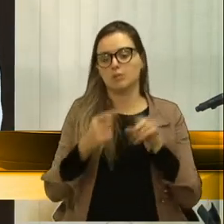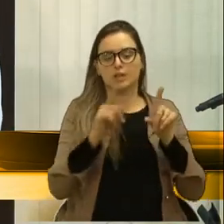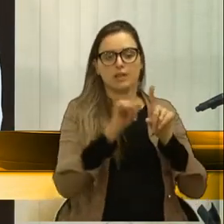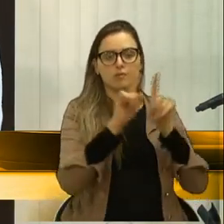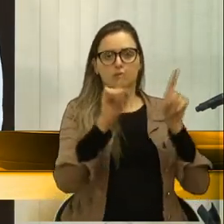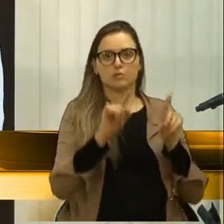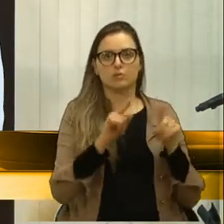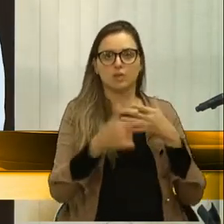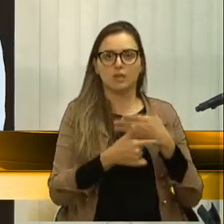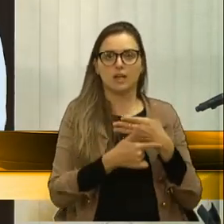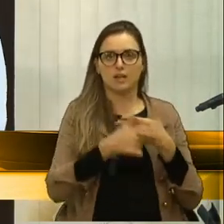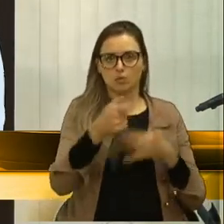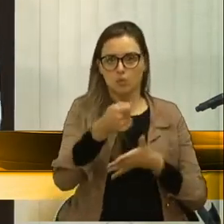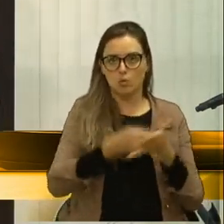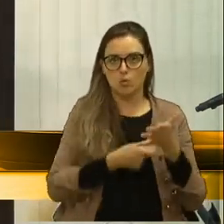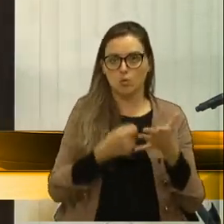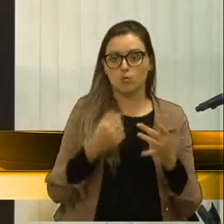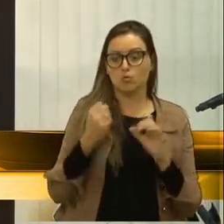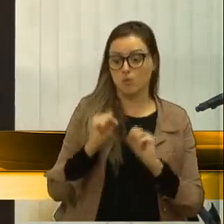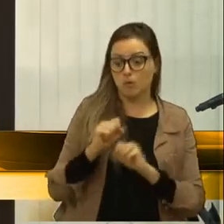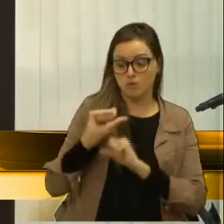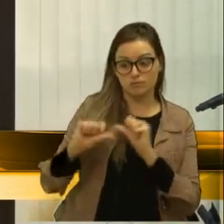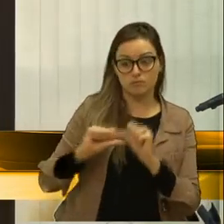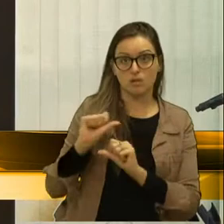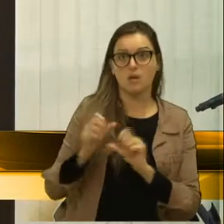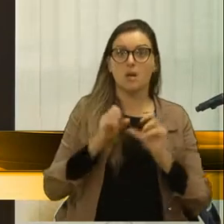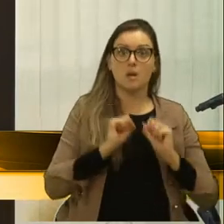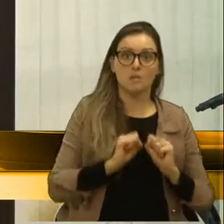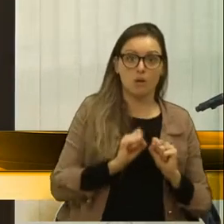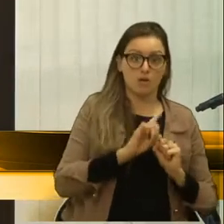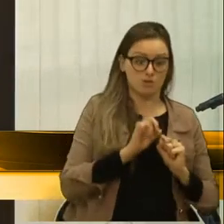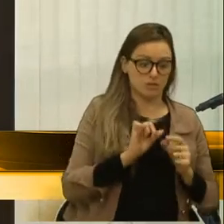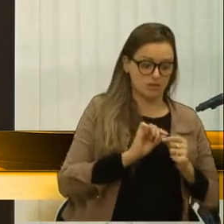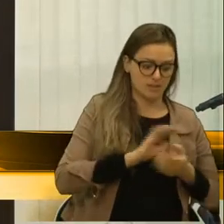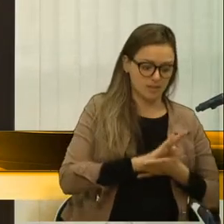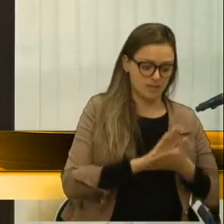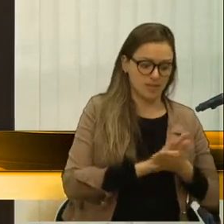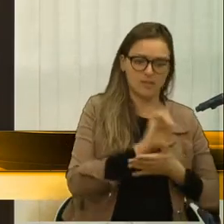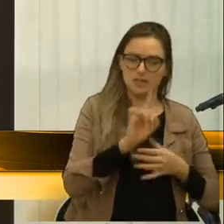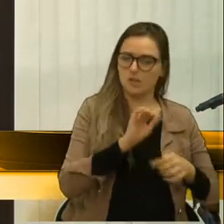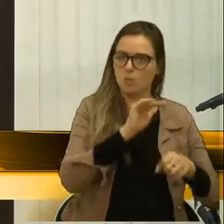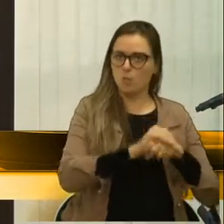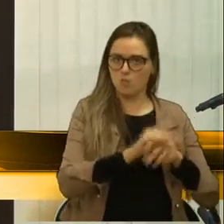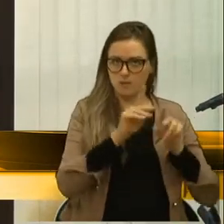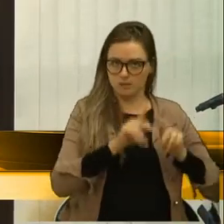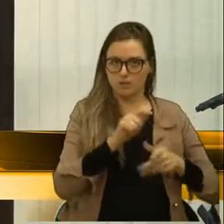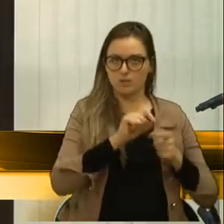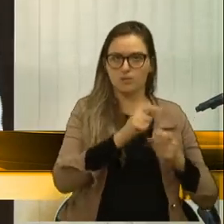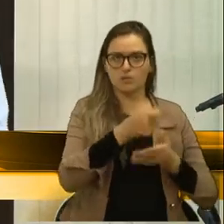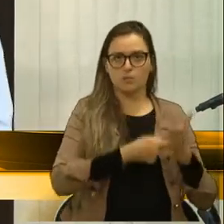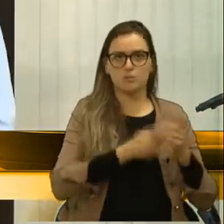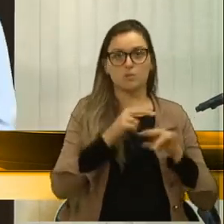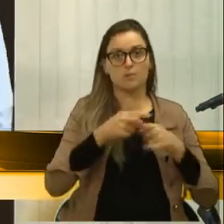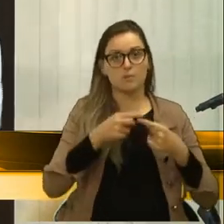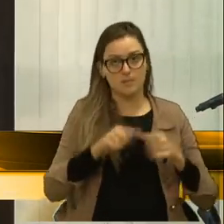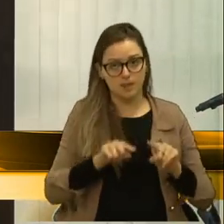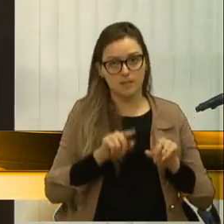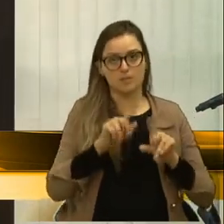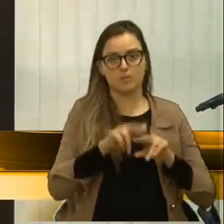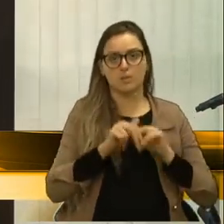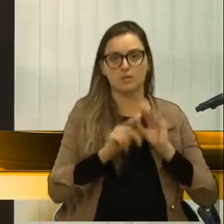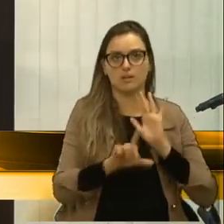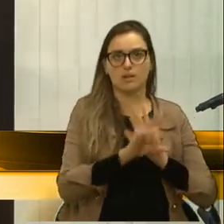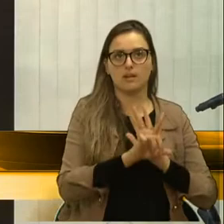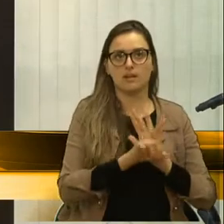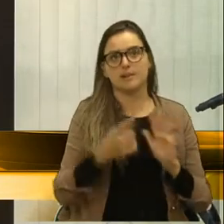ser multifuncional. Ele pode ficar sem fazer nada, não por culpa dele, mas por causa das atribuições de lei, e tem que ficar ali, a